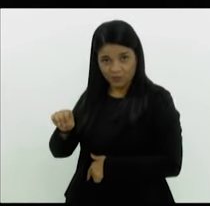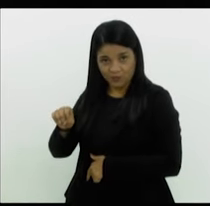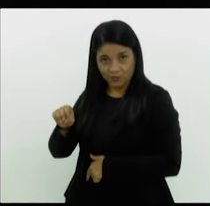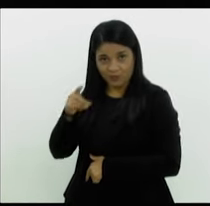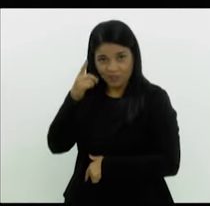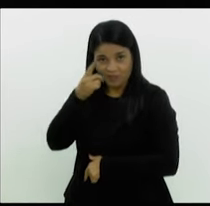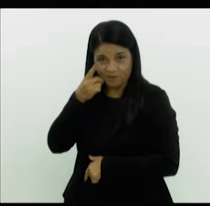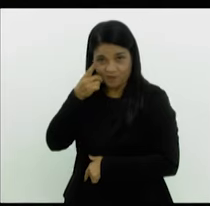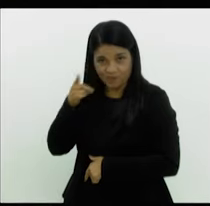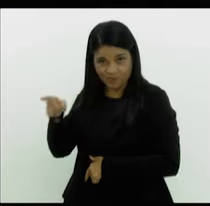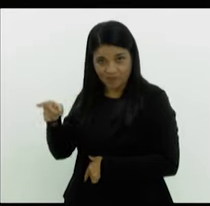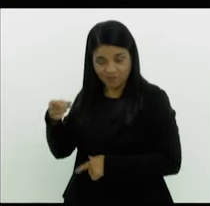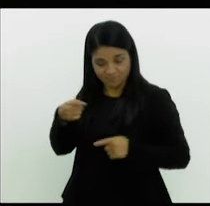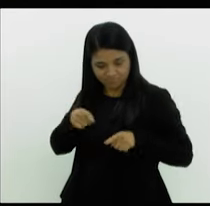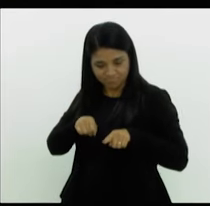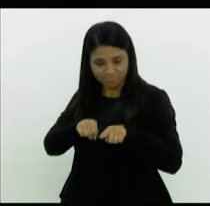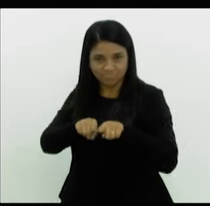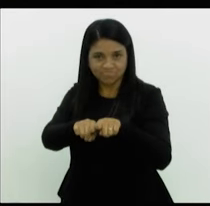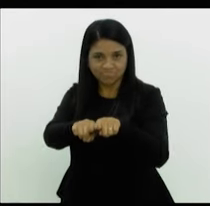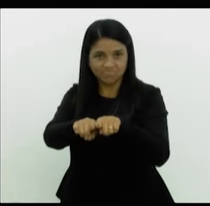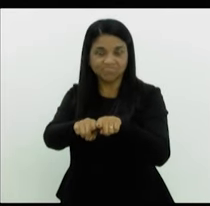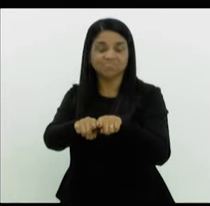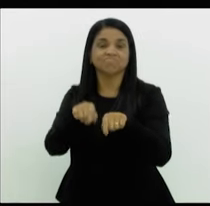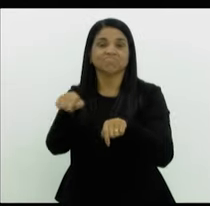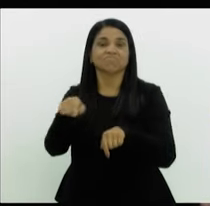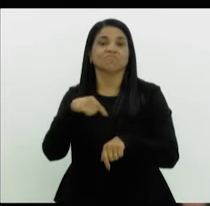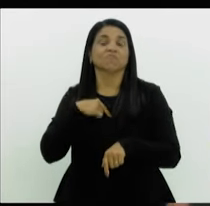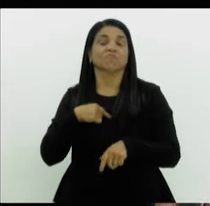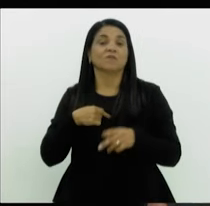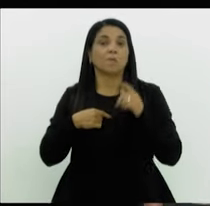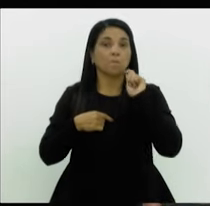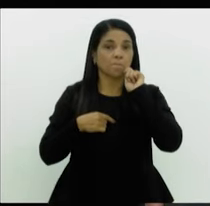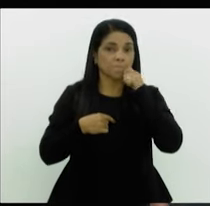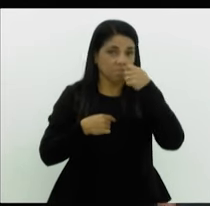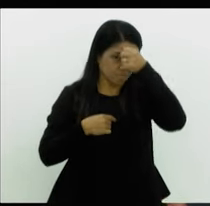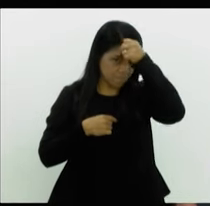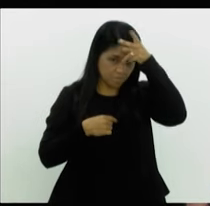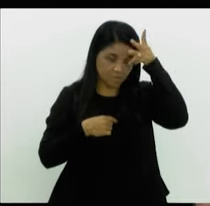maior aliado do presidente Lula no Brasil.